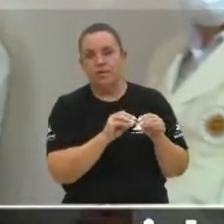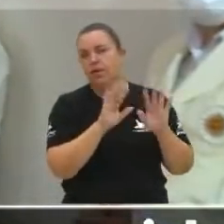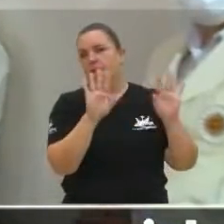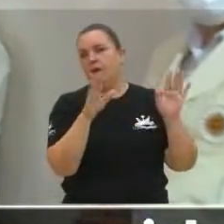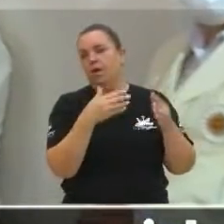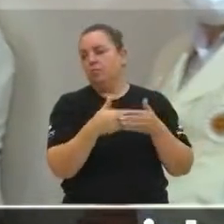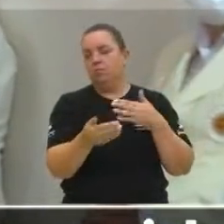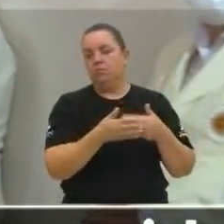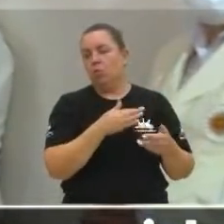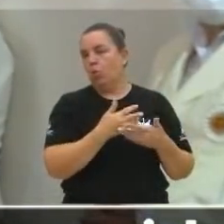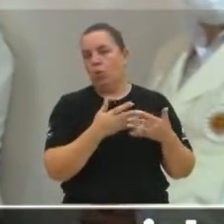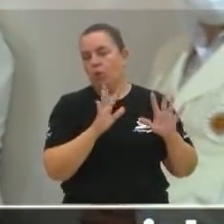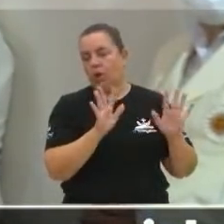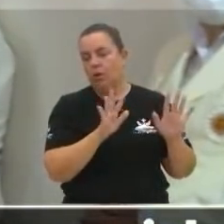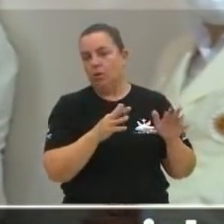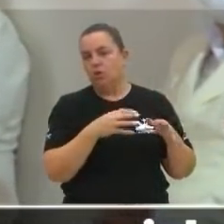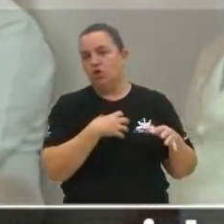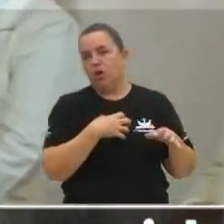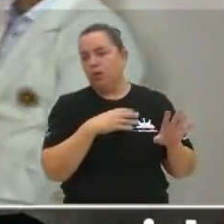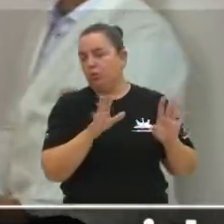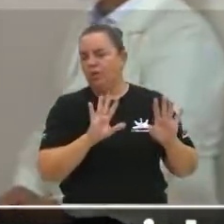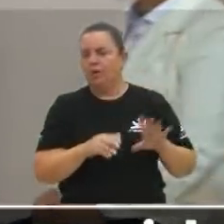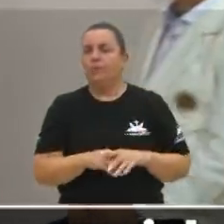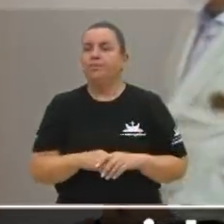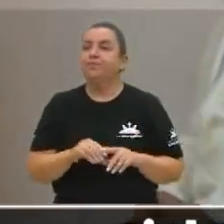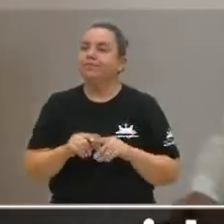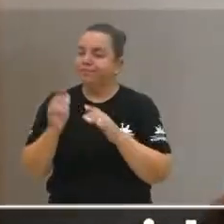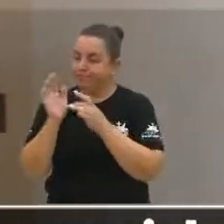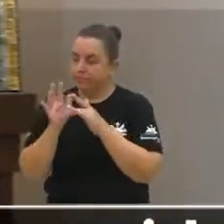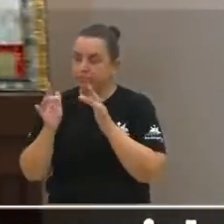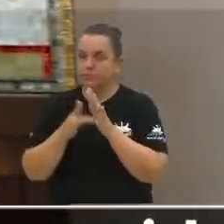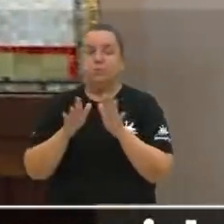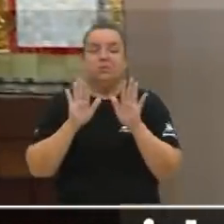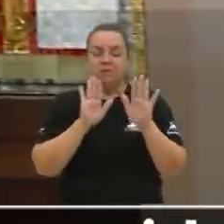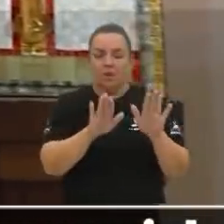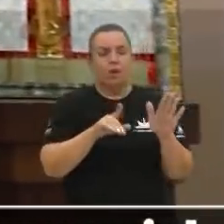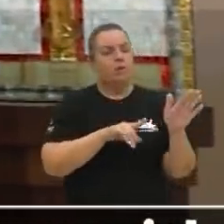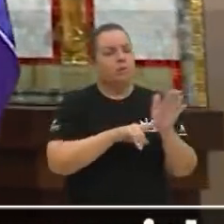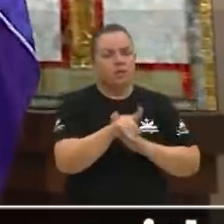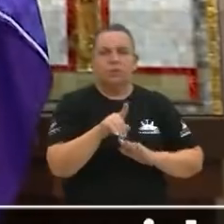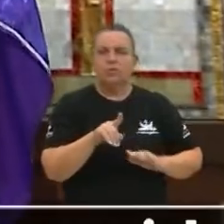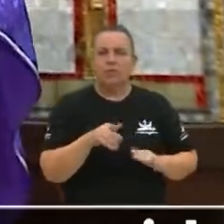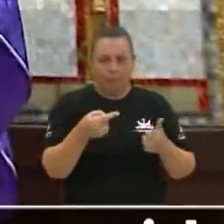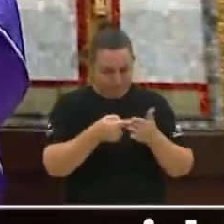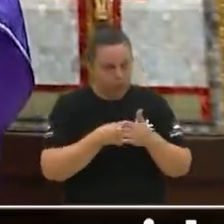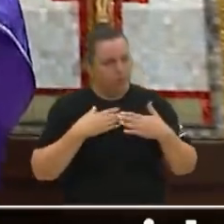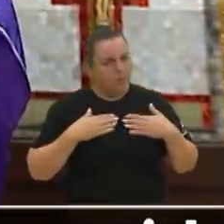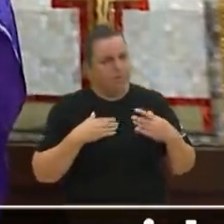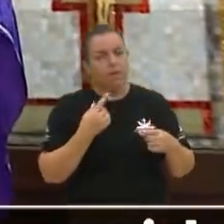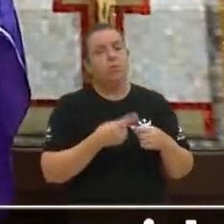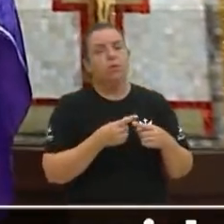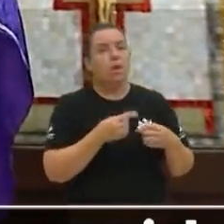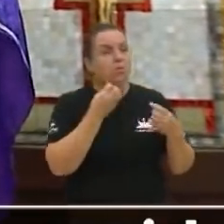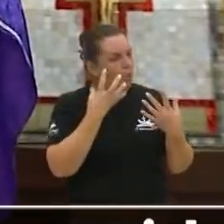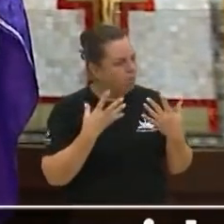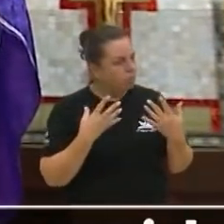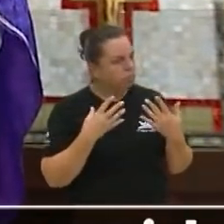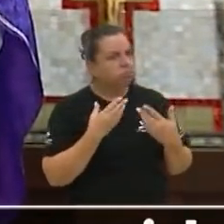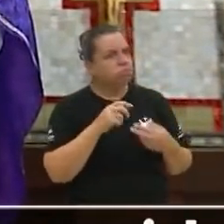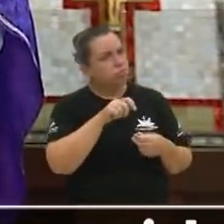si Ah mas Jesus disse Por que tu me pergunta sobre o que é bom